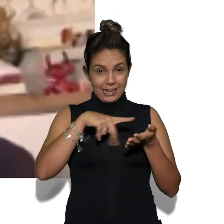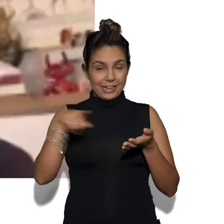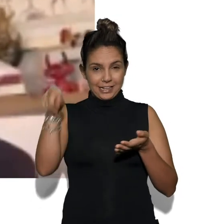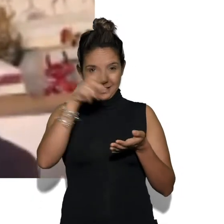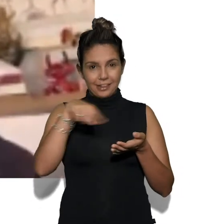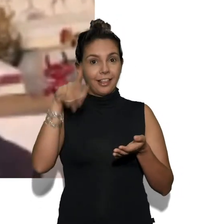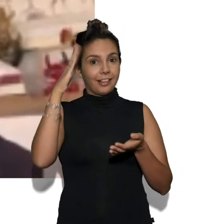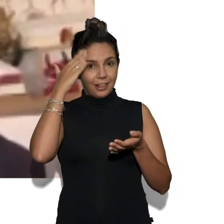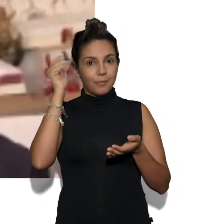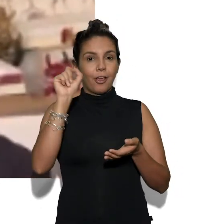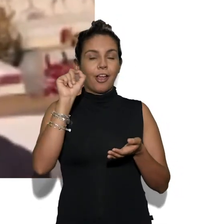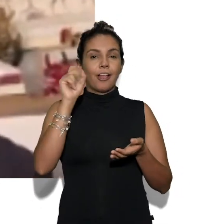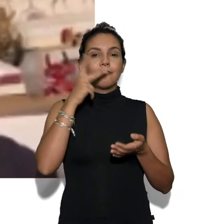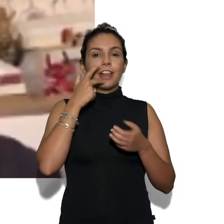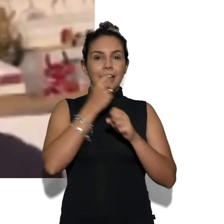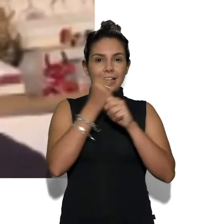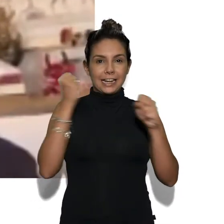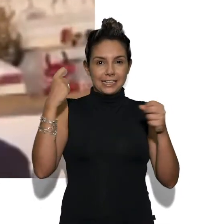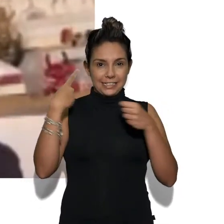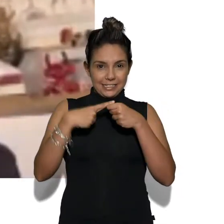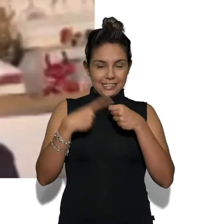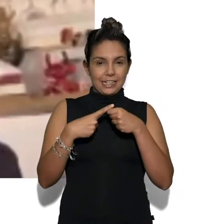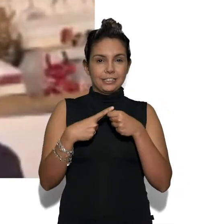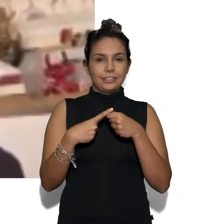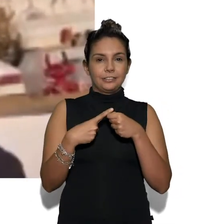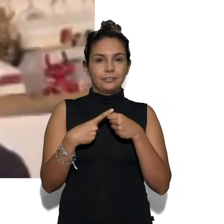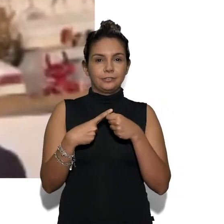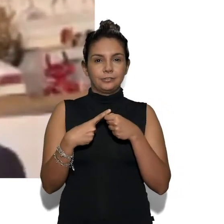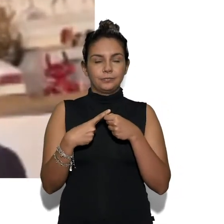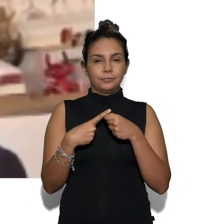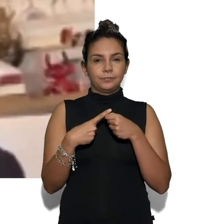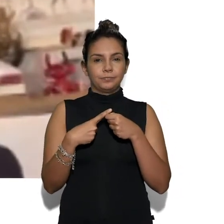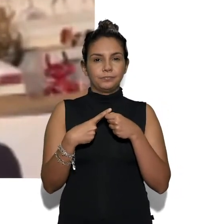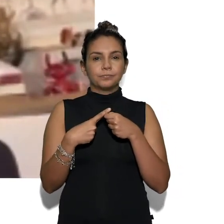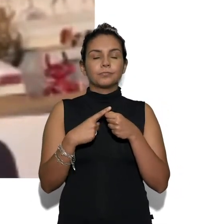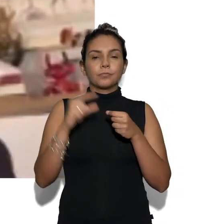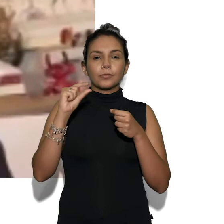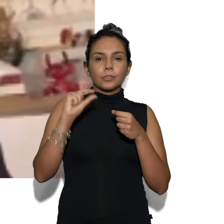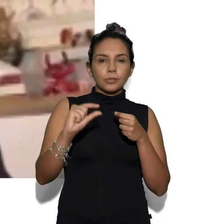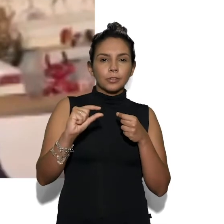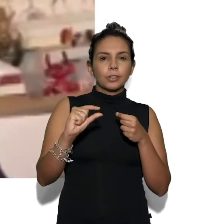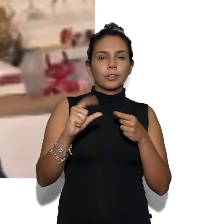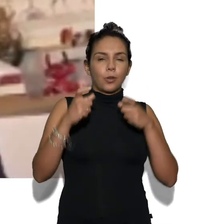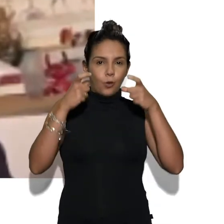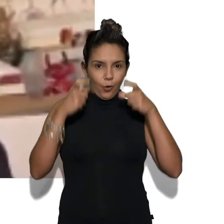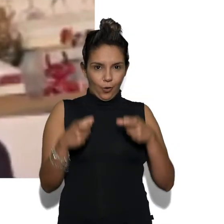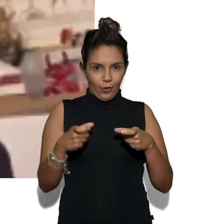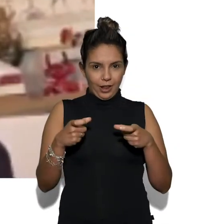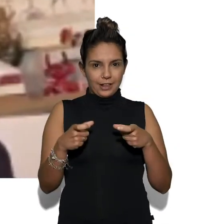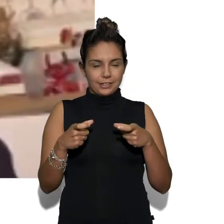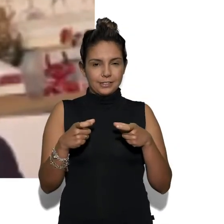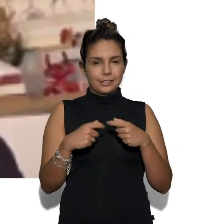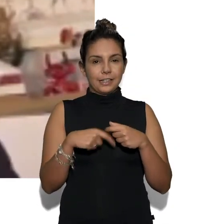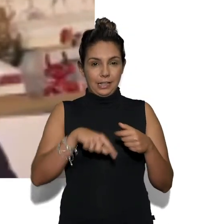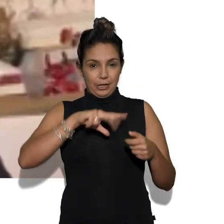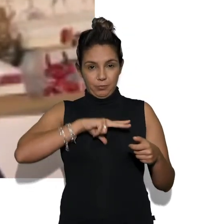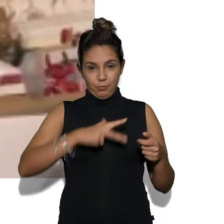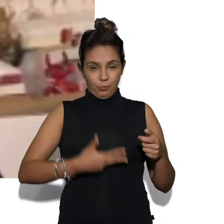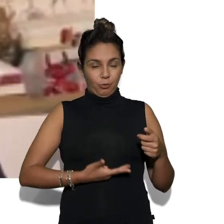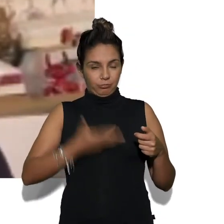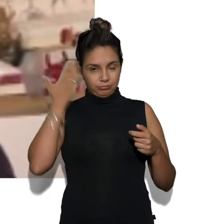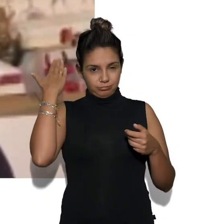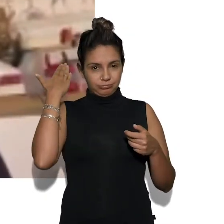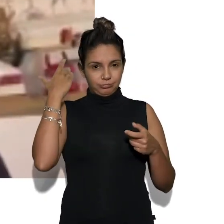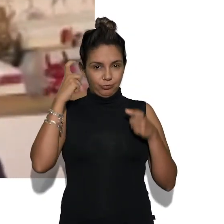entre as pessoas das grandes cidades e as pessoas das províncias, das pequenas localidades de província, como